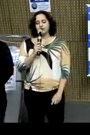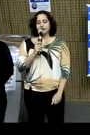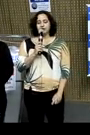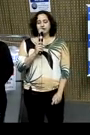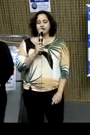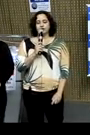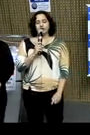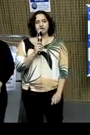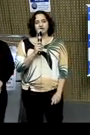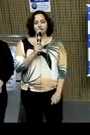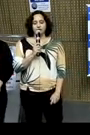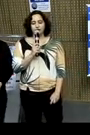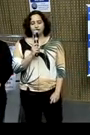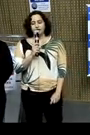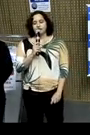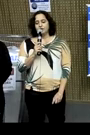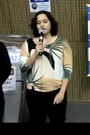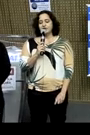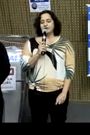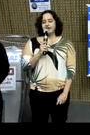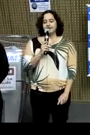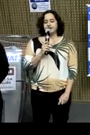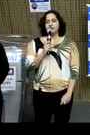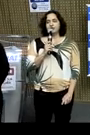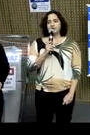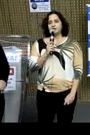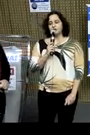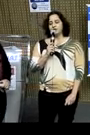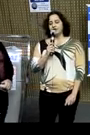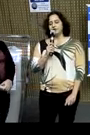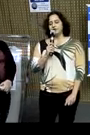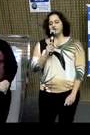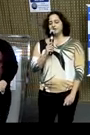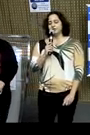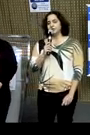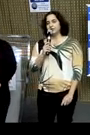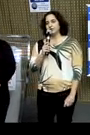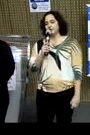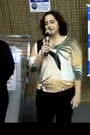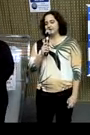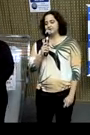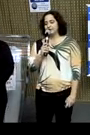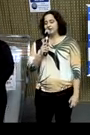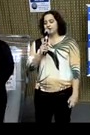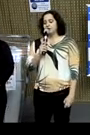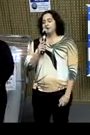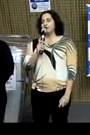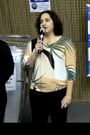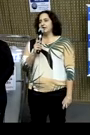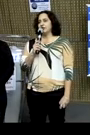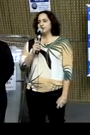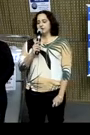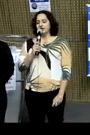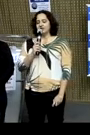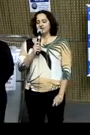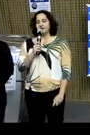2.837, no período da noite 108. No primeiro semestre nós tivemos 1.532 no período da manhã, no período da